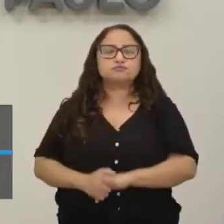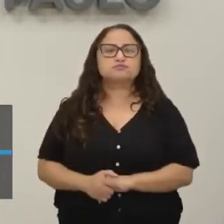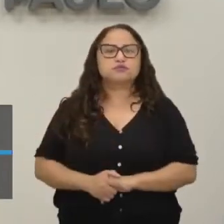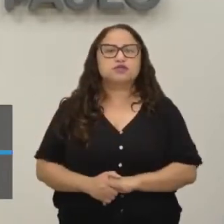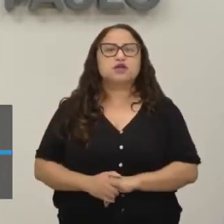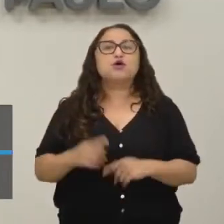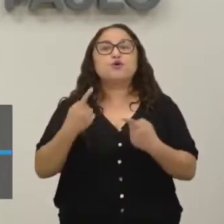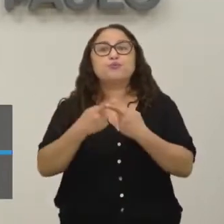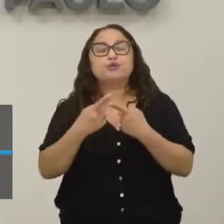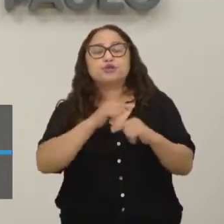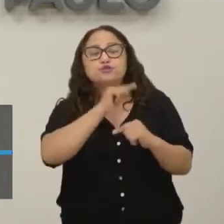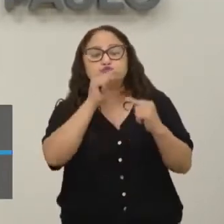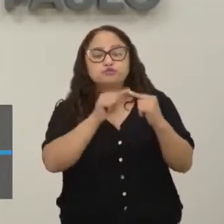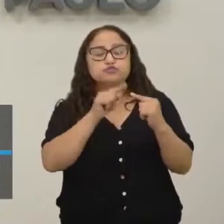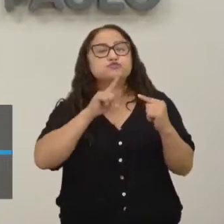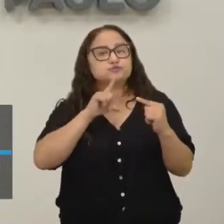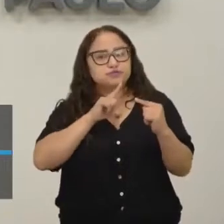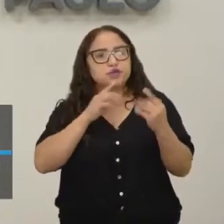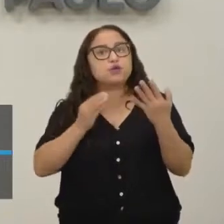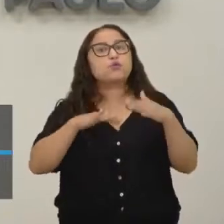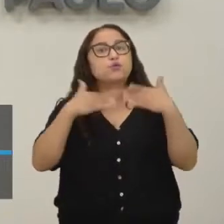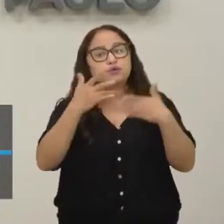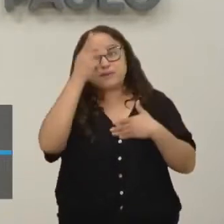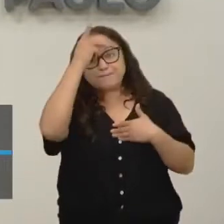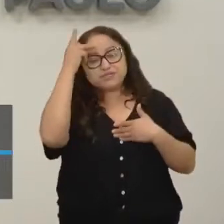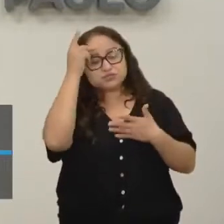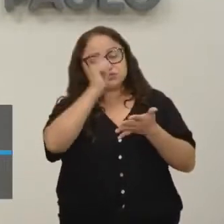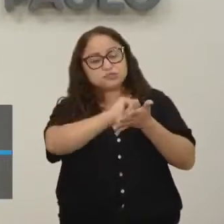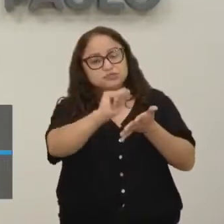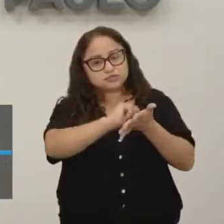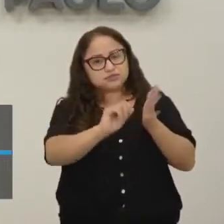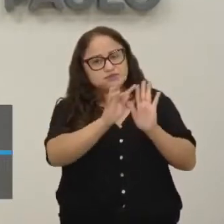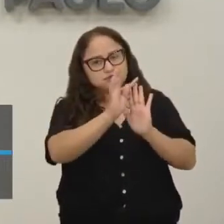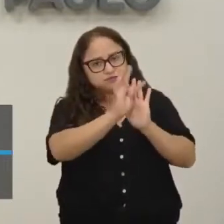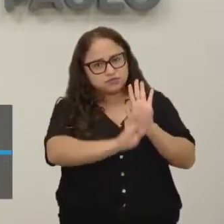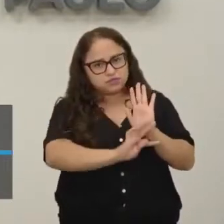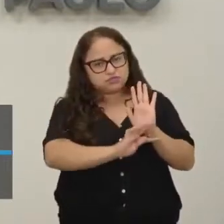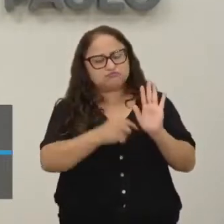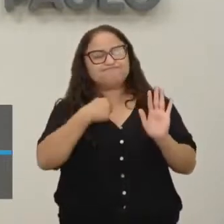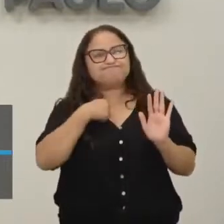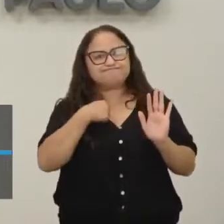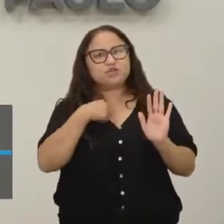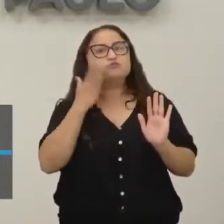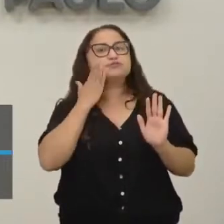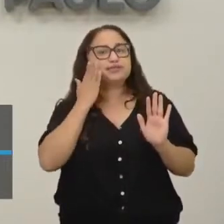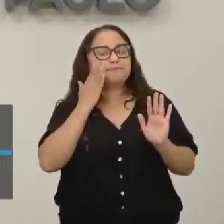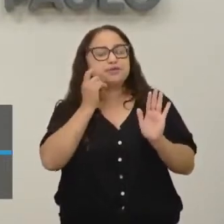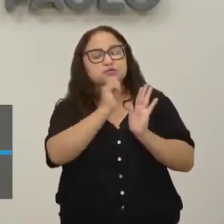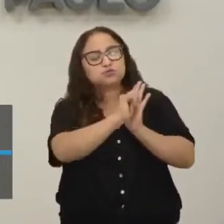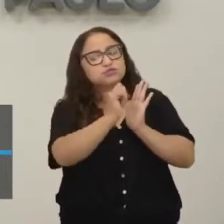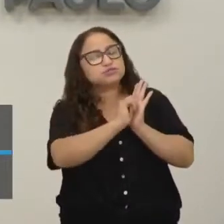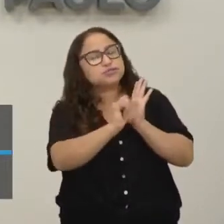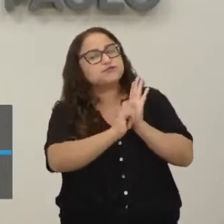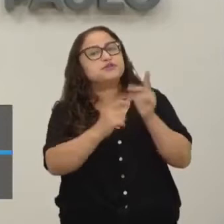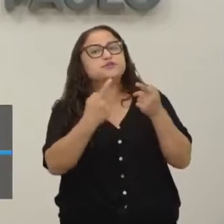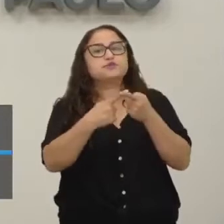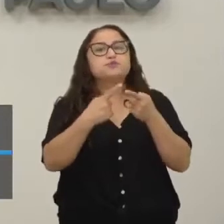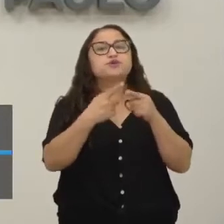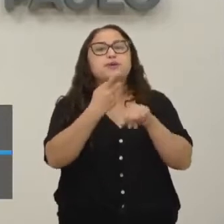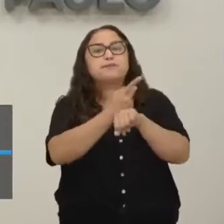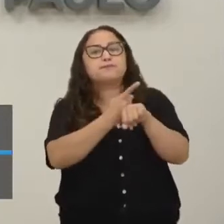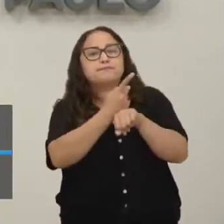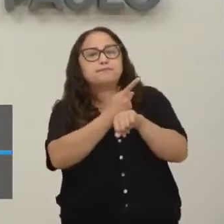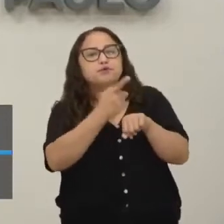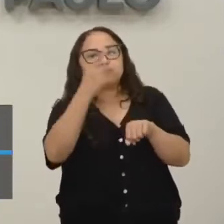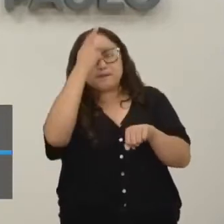são levadas em conta quando o autor vai escrever o texto. Então, ele está escrevendo aquele texto ali, publicou, ele fala, eu sei que eu estou escrevendo isso porque eu sei que tem gente que vai procurar, que a gente